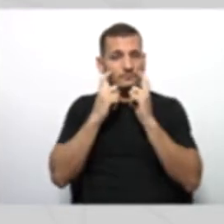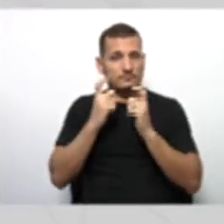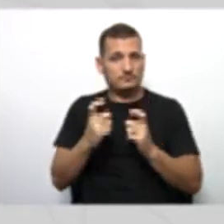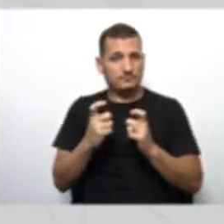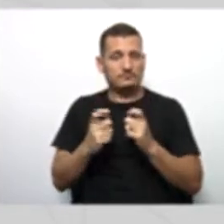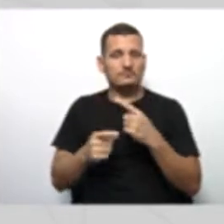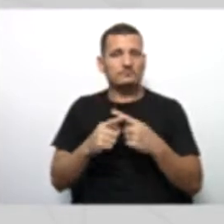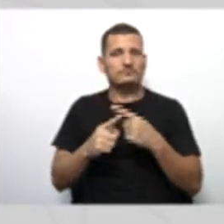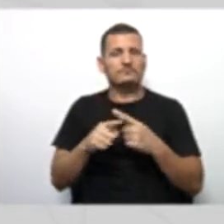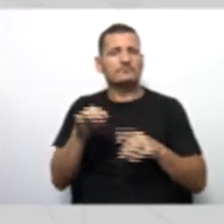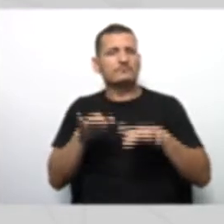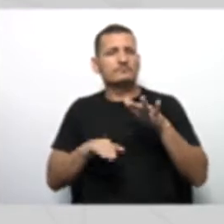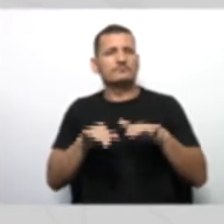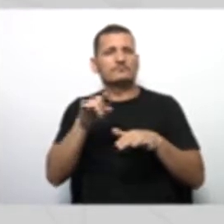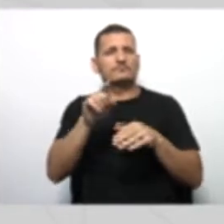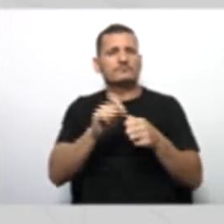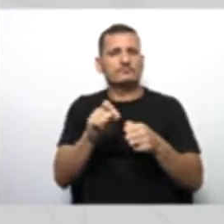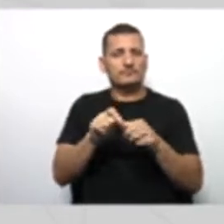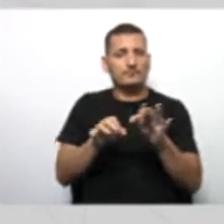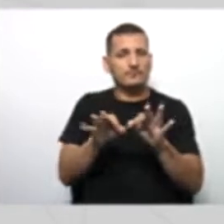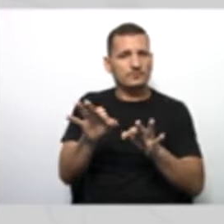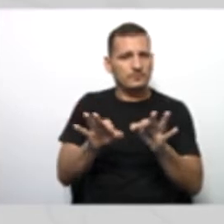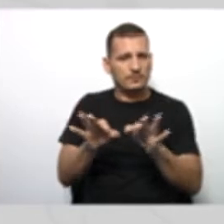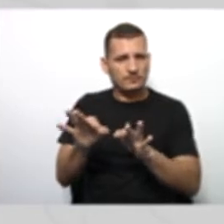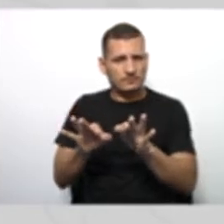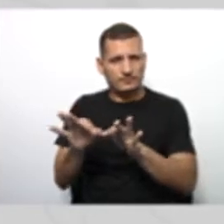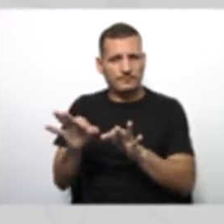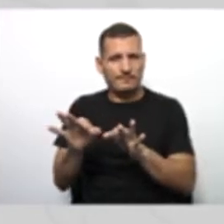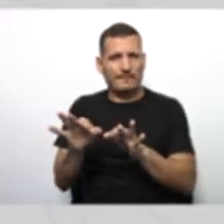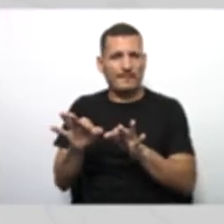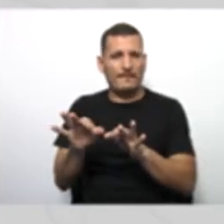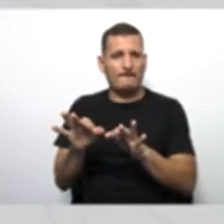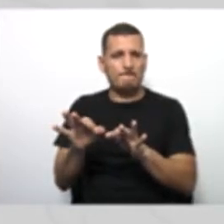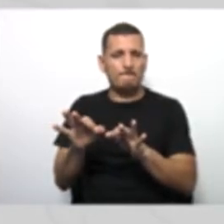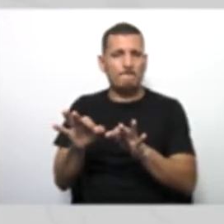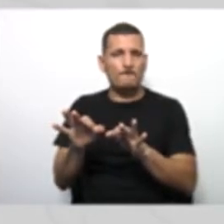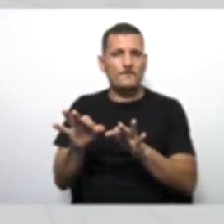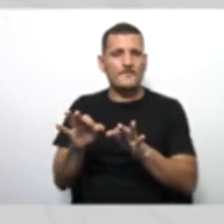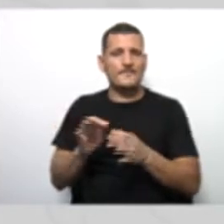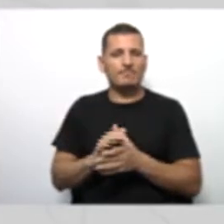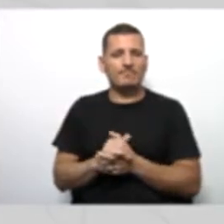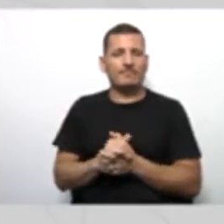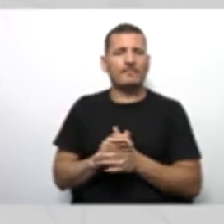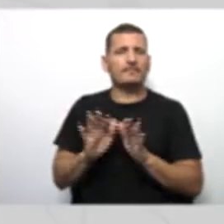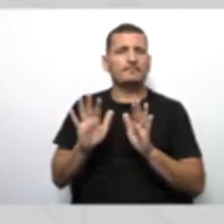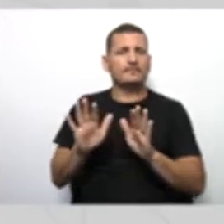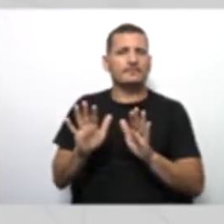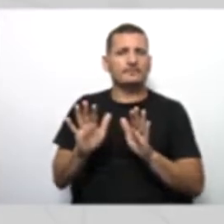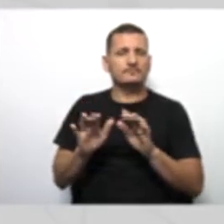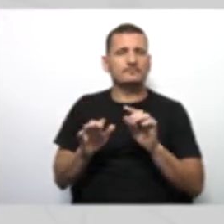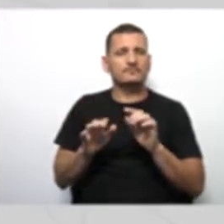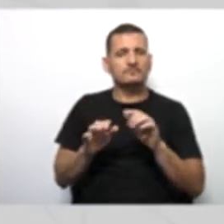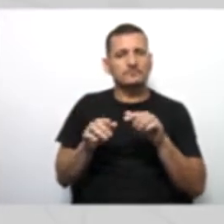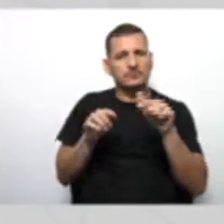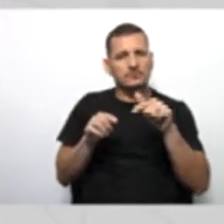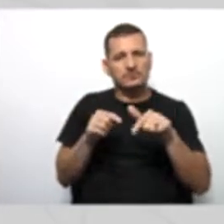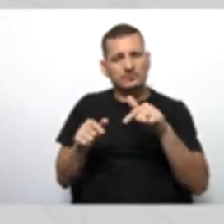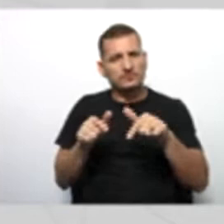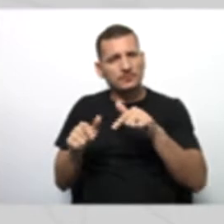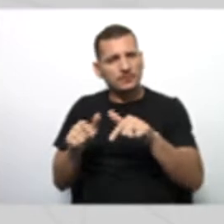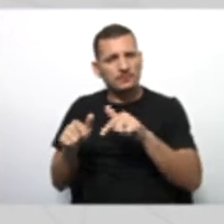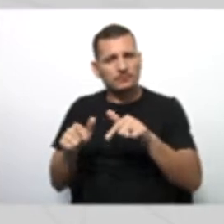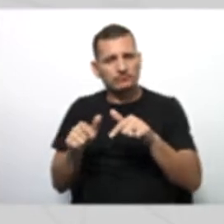você faz um planejamento daquilo que você pode fazer em relação ao risco, só que na hora que você está executando, você